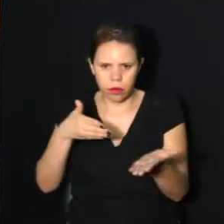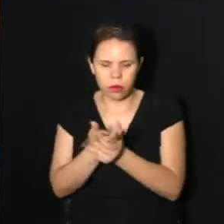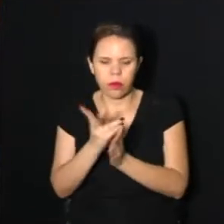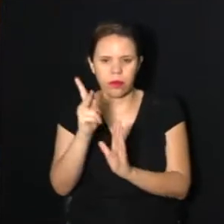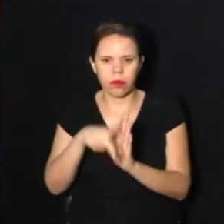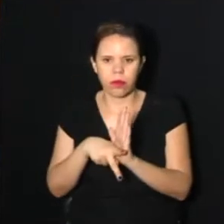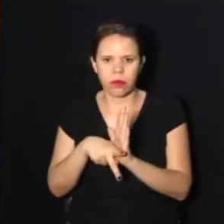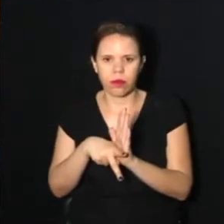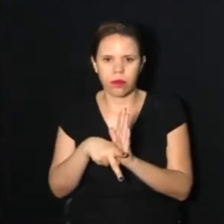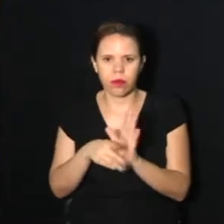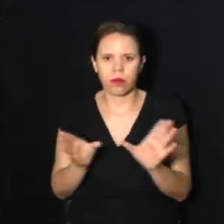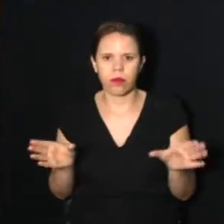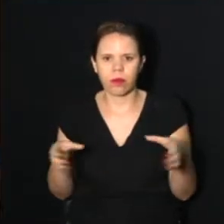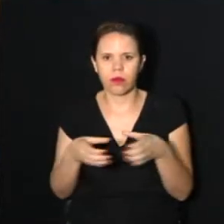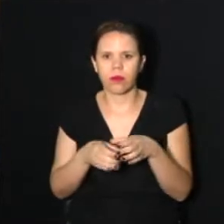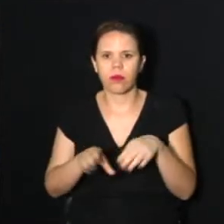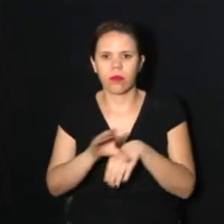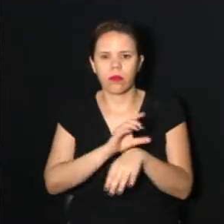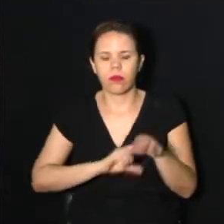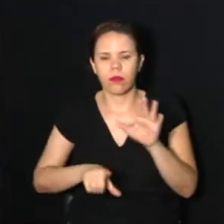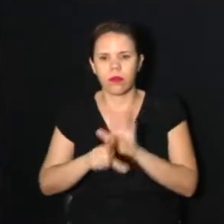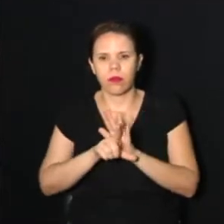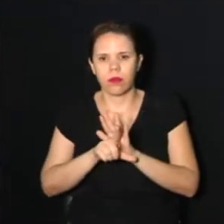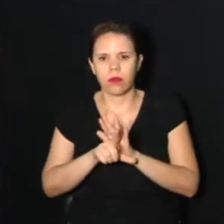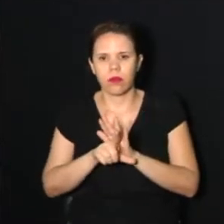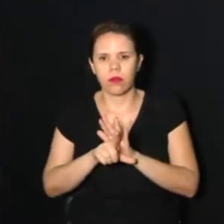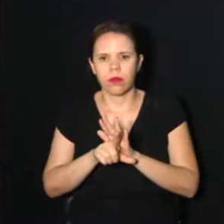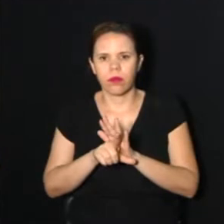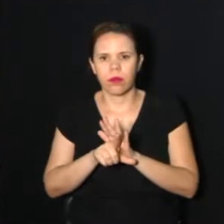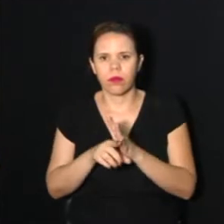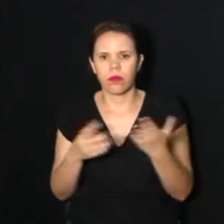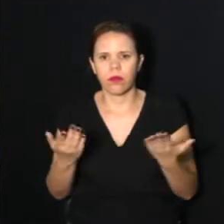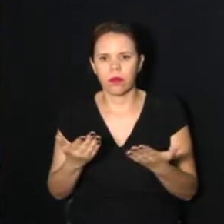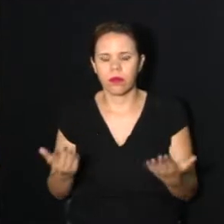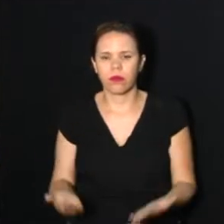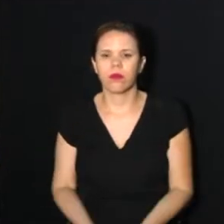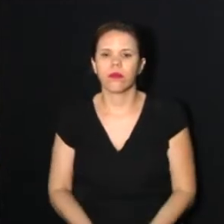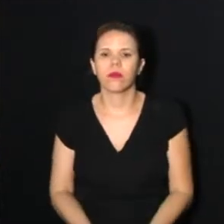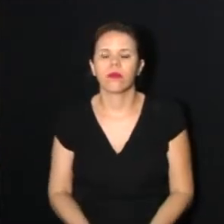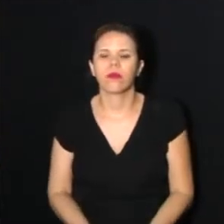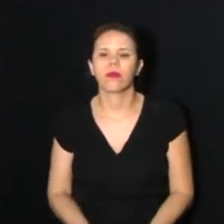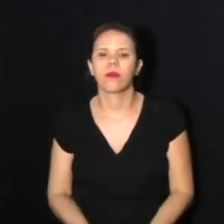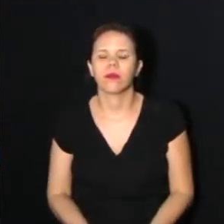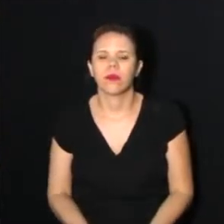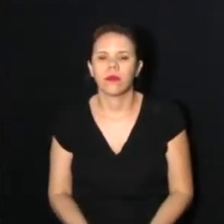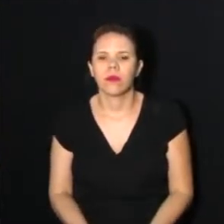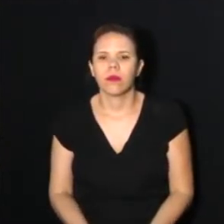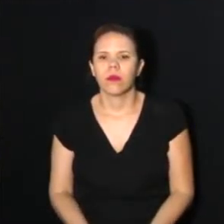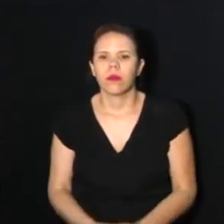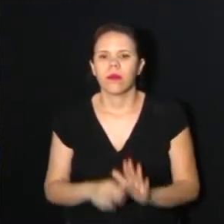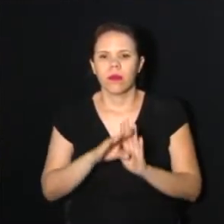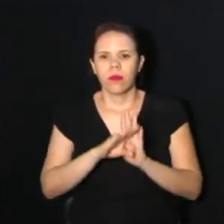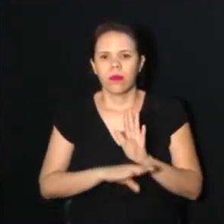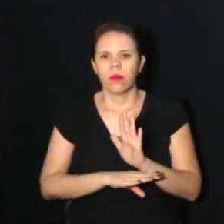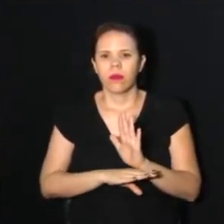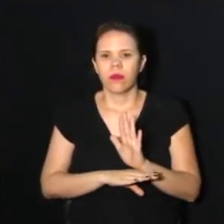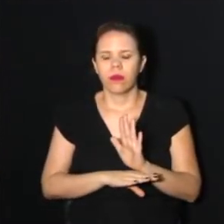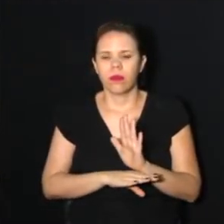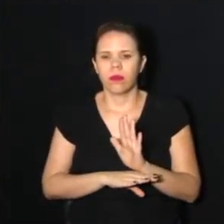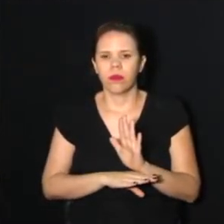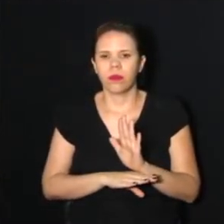aprovado pela Comissão de Constituição e Legalidade. Entremos agora na pauta dos